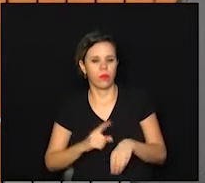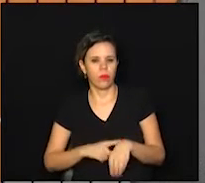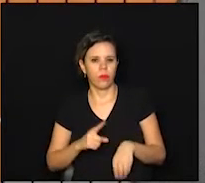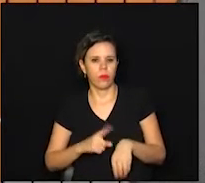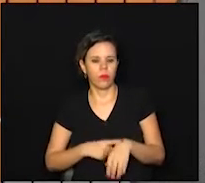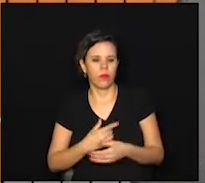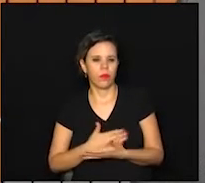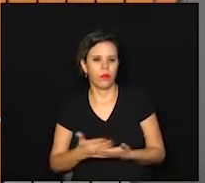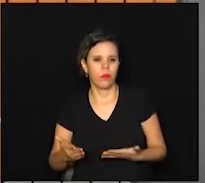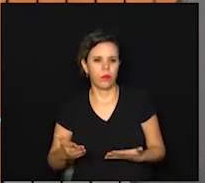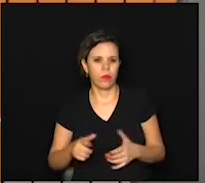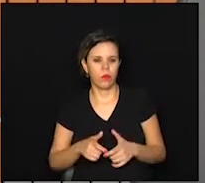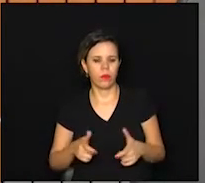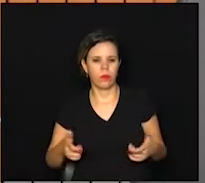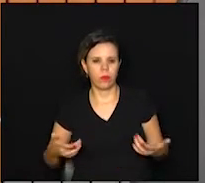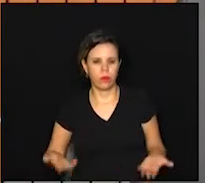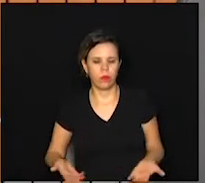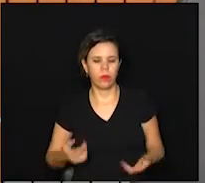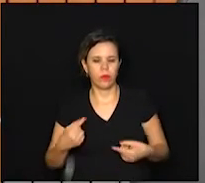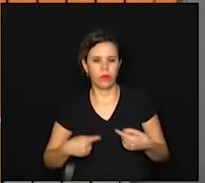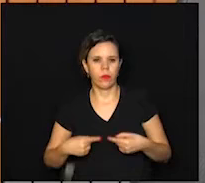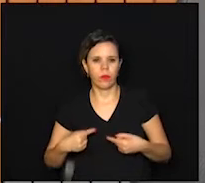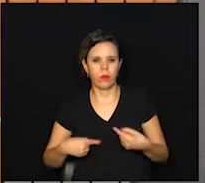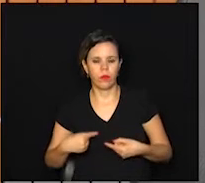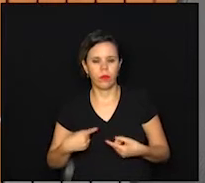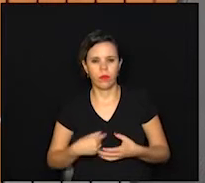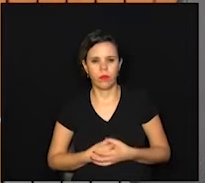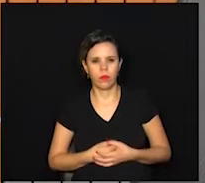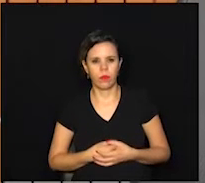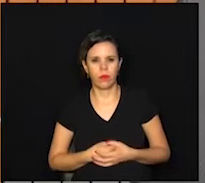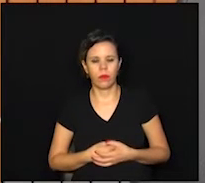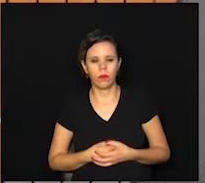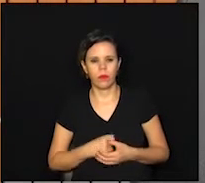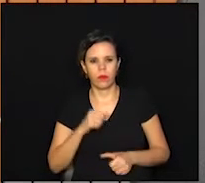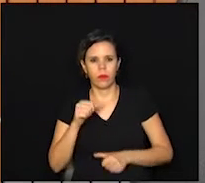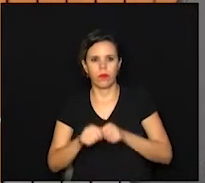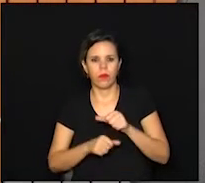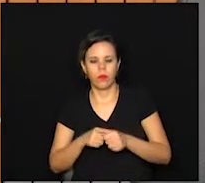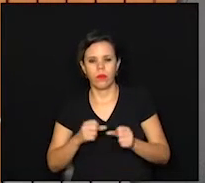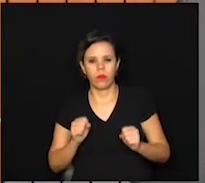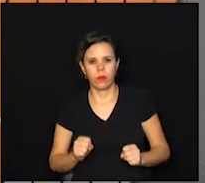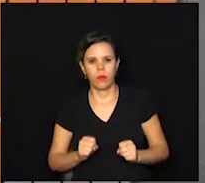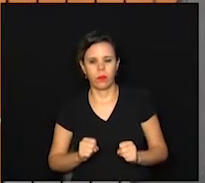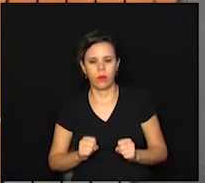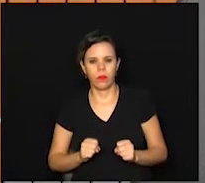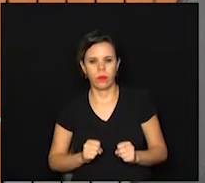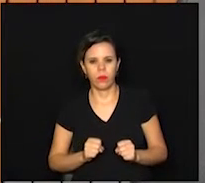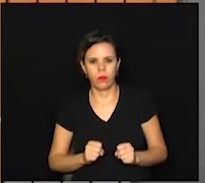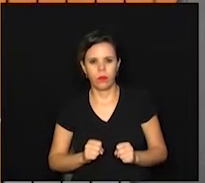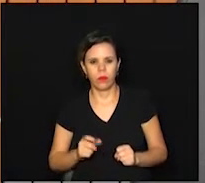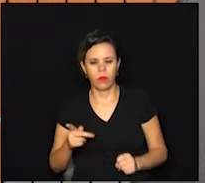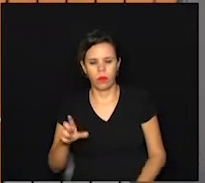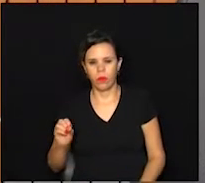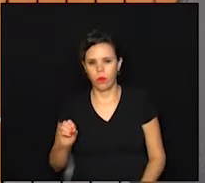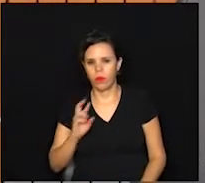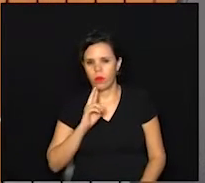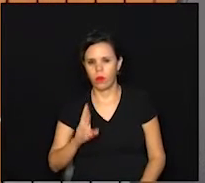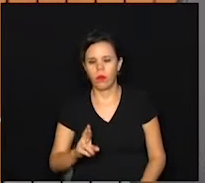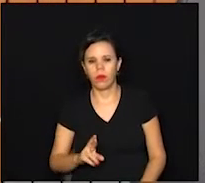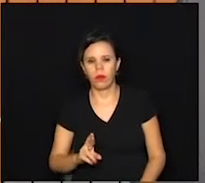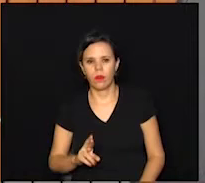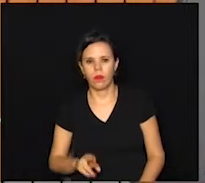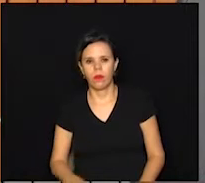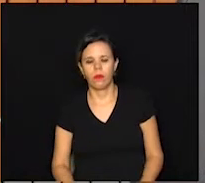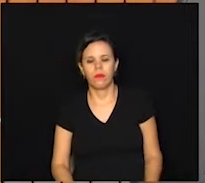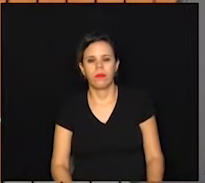começa a ampliar esse debate? A gente pode inverter agora, colocar o Paulo Mariante para responder primeiro e depois o